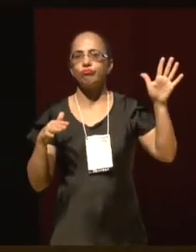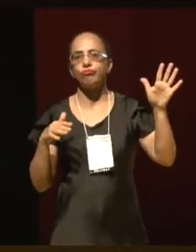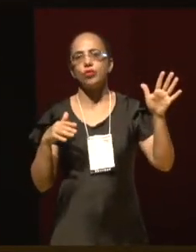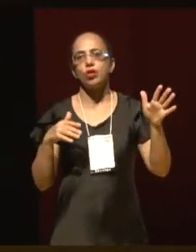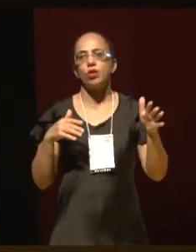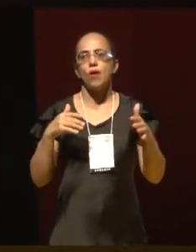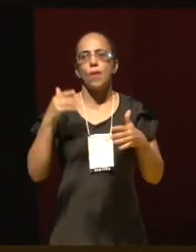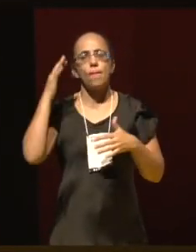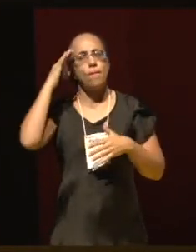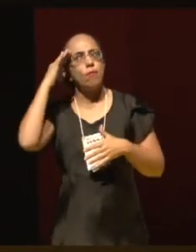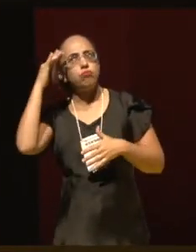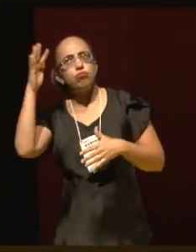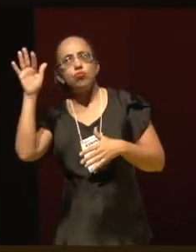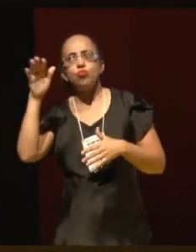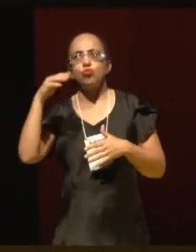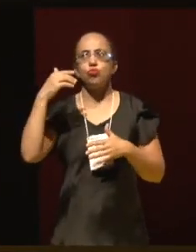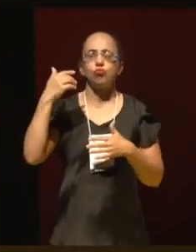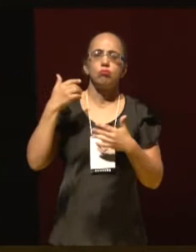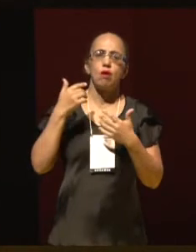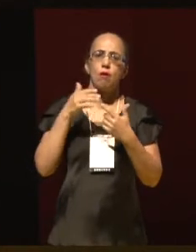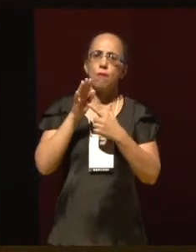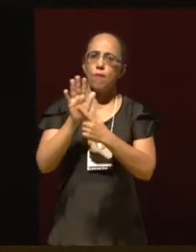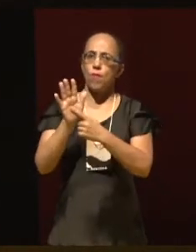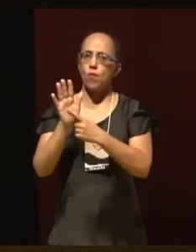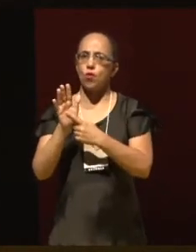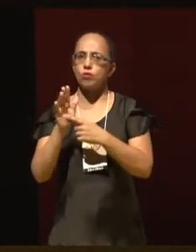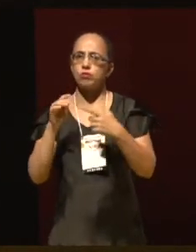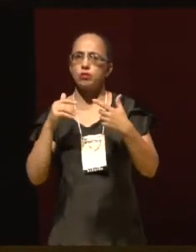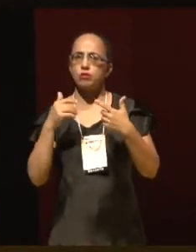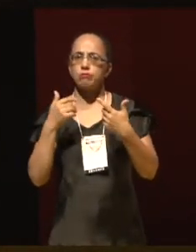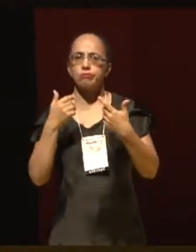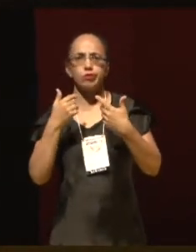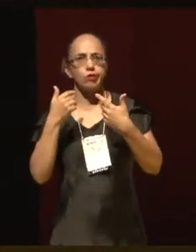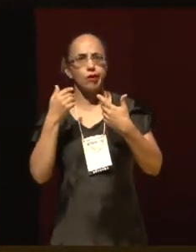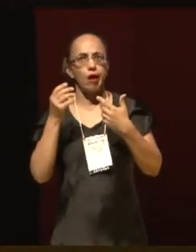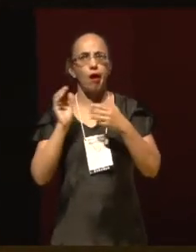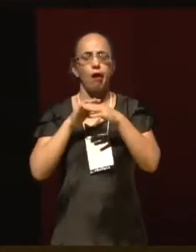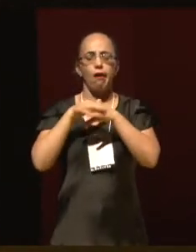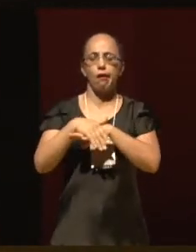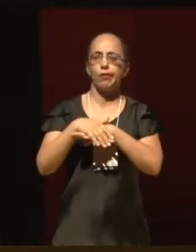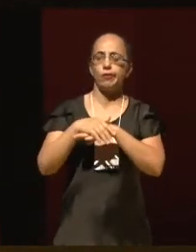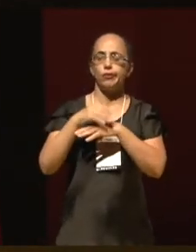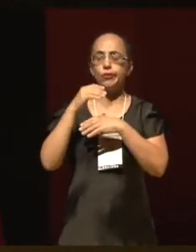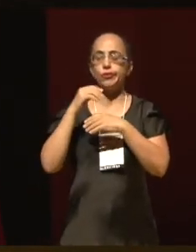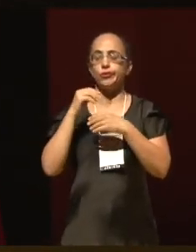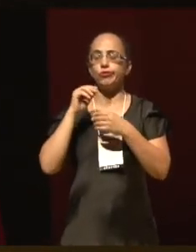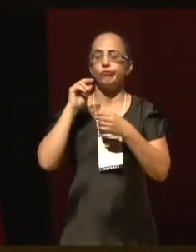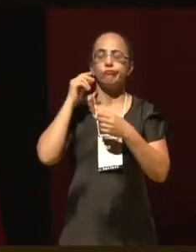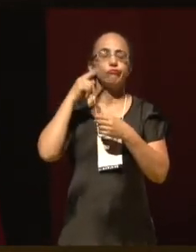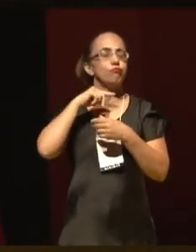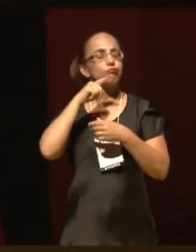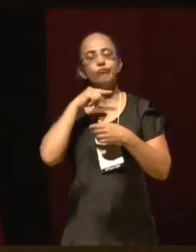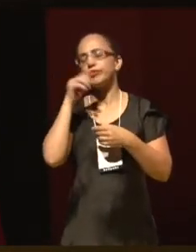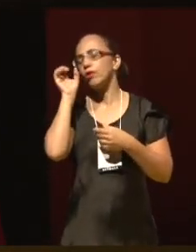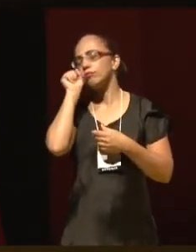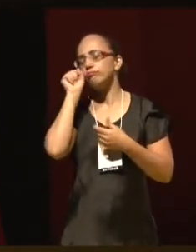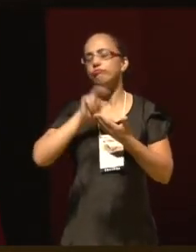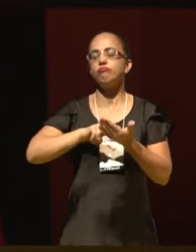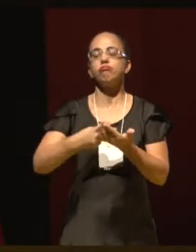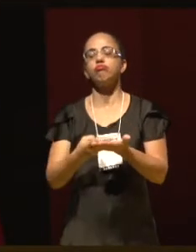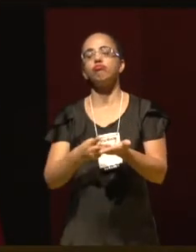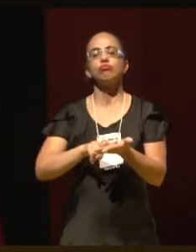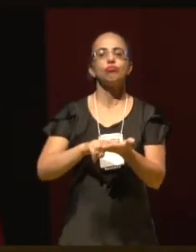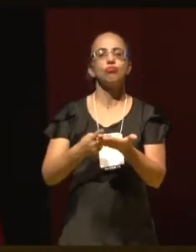nossos pensamentos, apresentar-se na noite e começa a tirar o sono das pessoas. Há